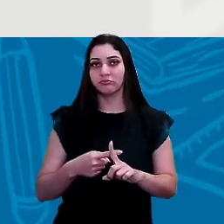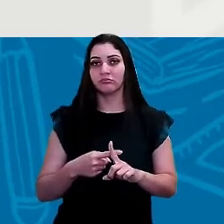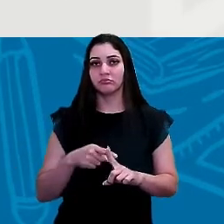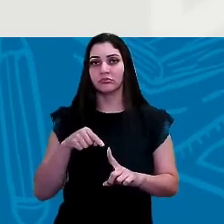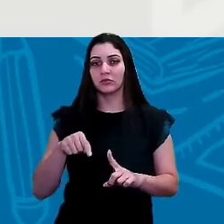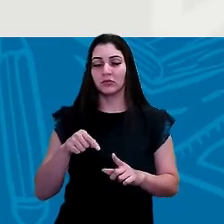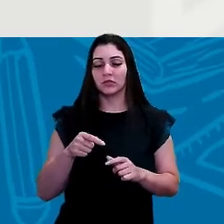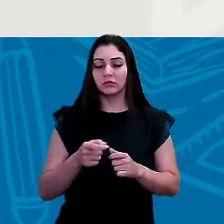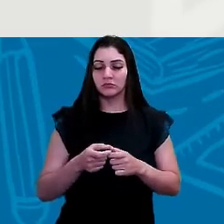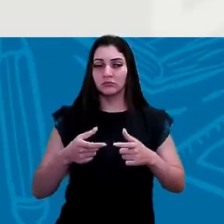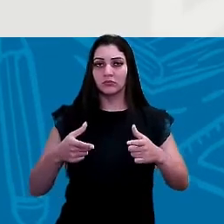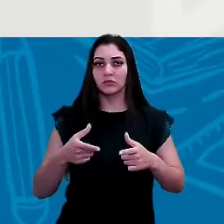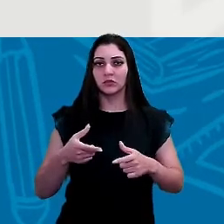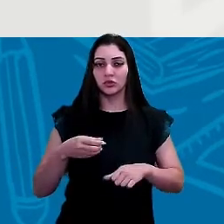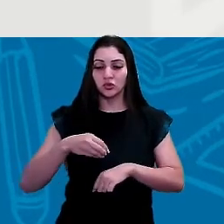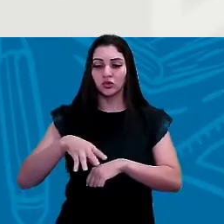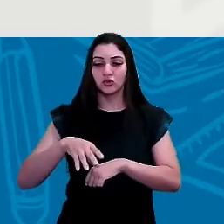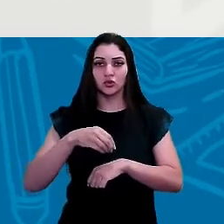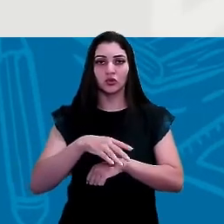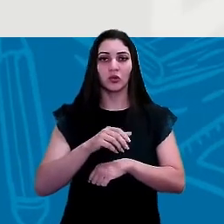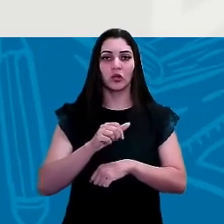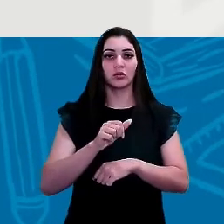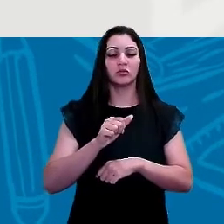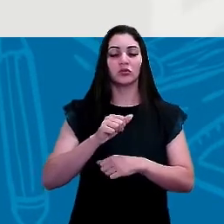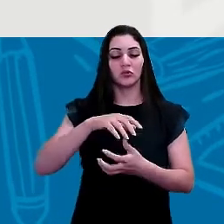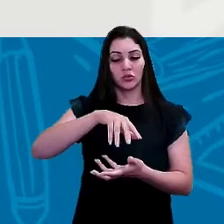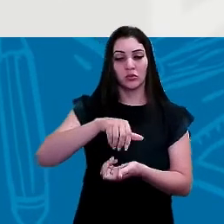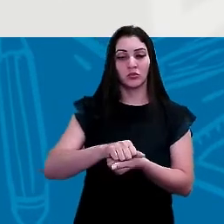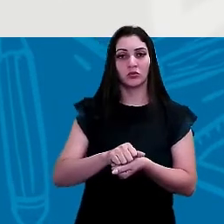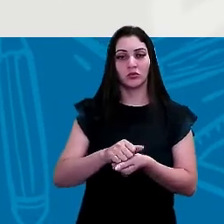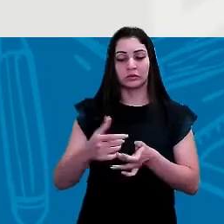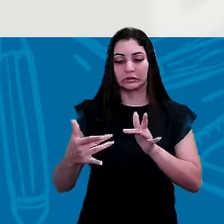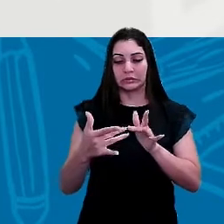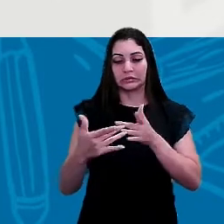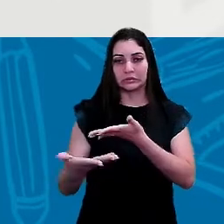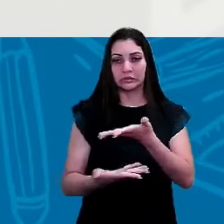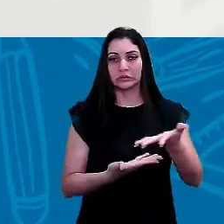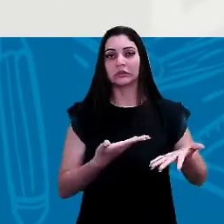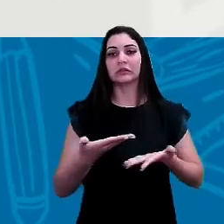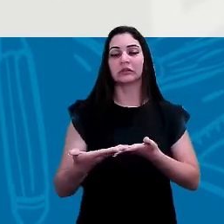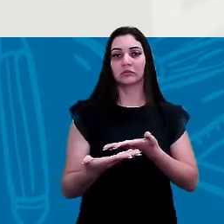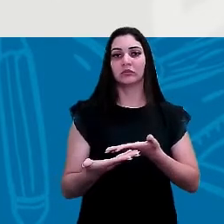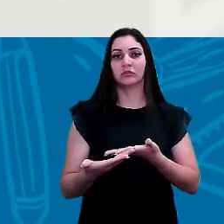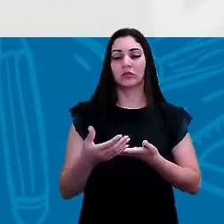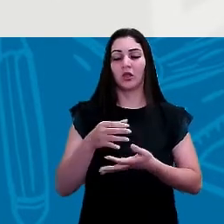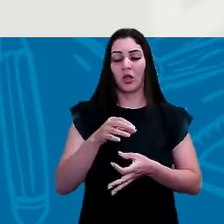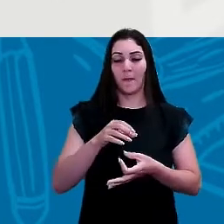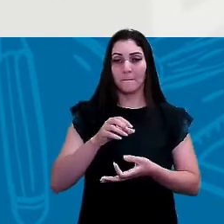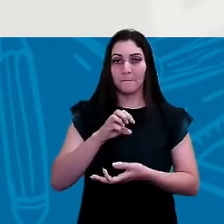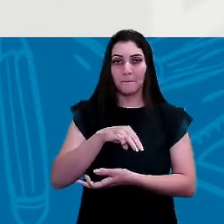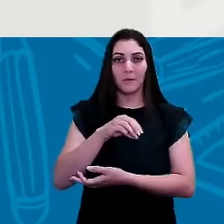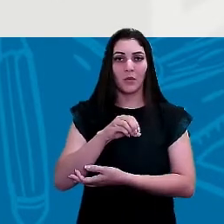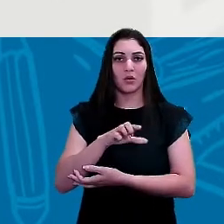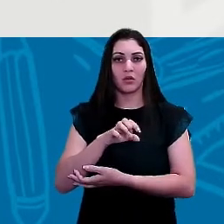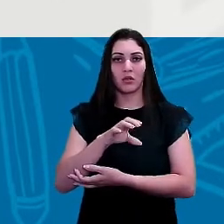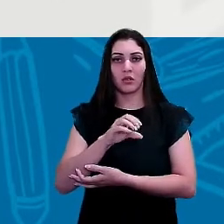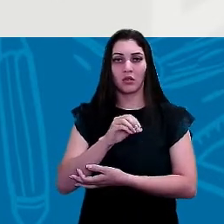esses elementos eles são jogados na atmosfera, eles vão interagir com os moléculas da